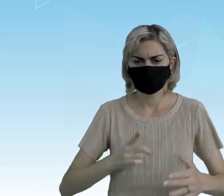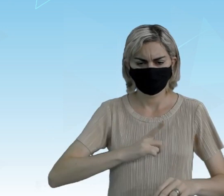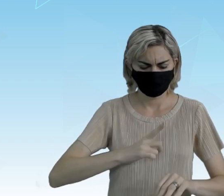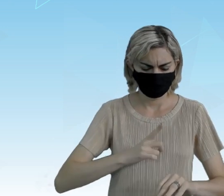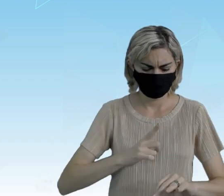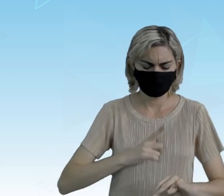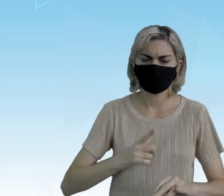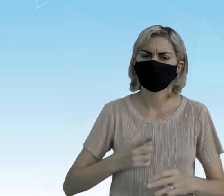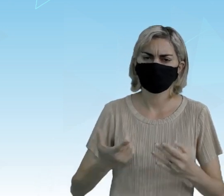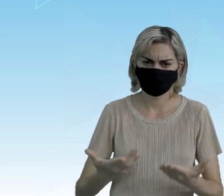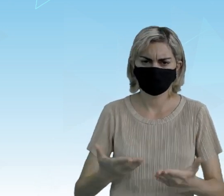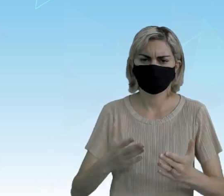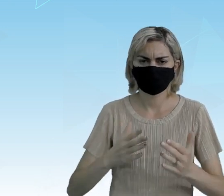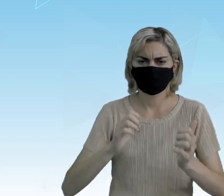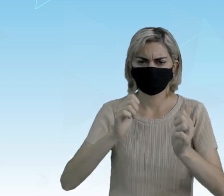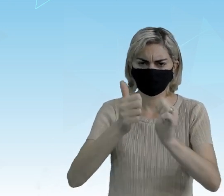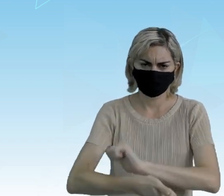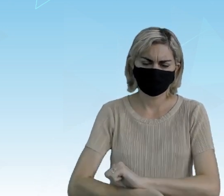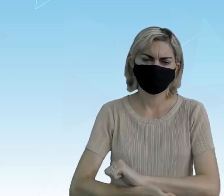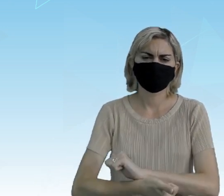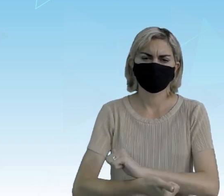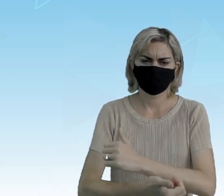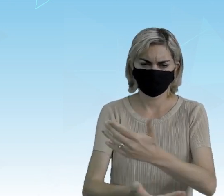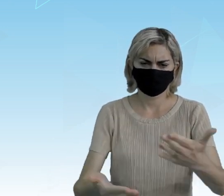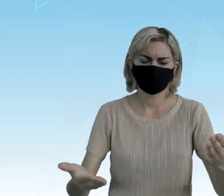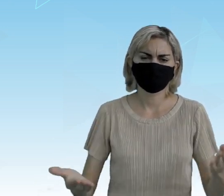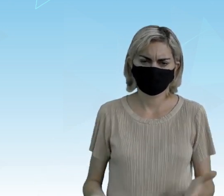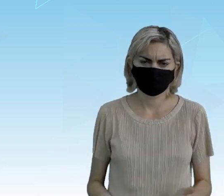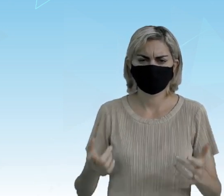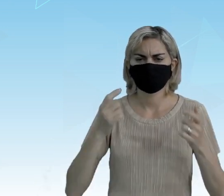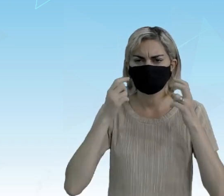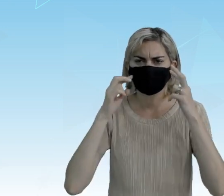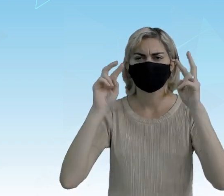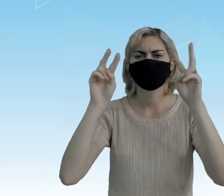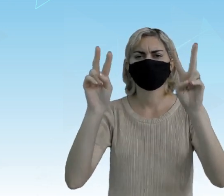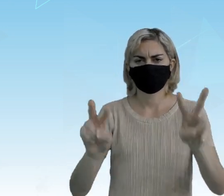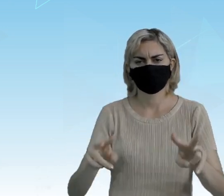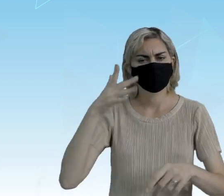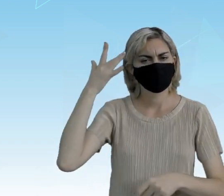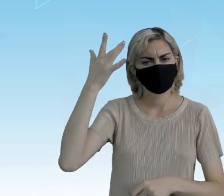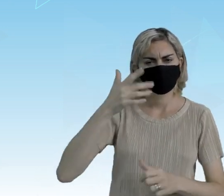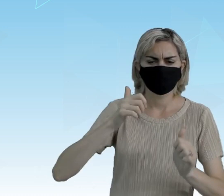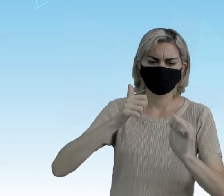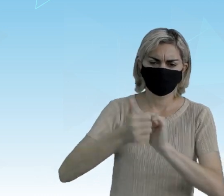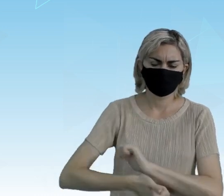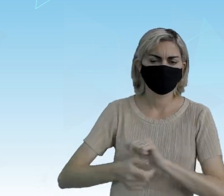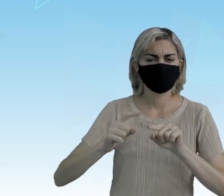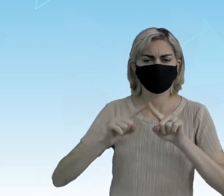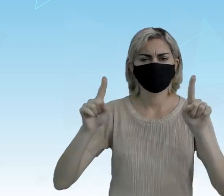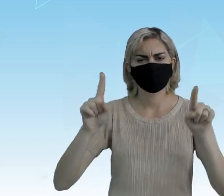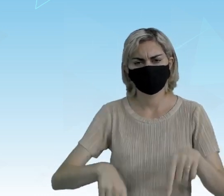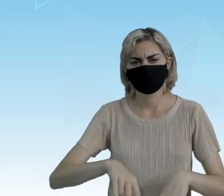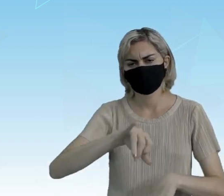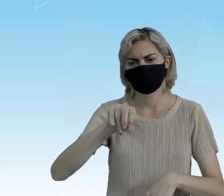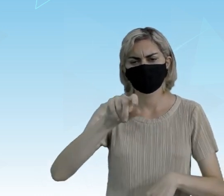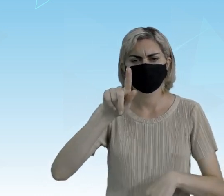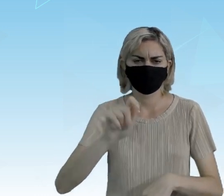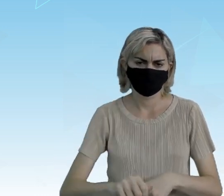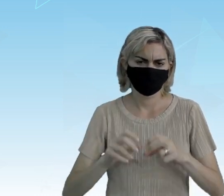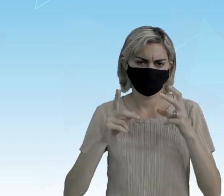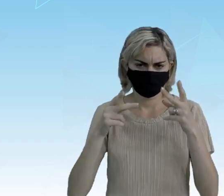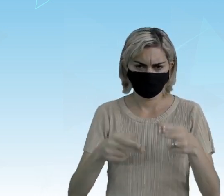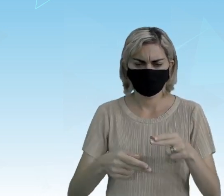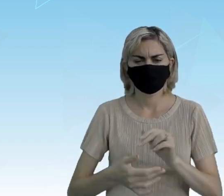Ter a esportivização, né? A gente, quando olha, a gente acha que é um esporte, mas é um jogo,